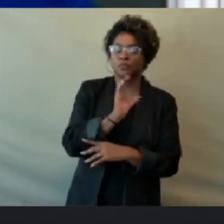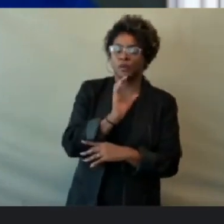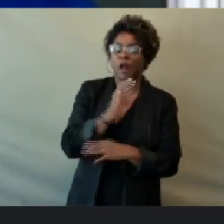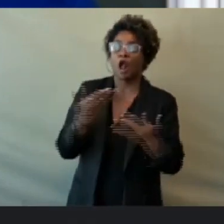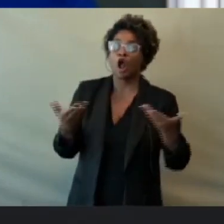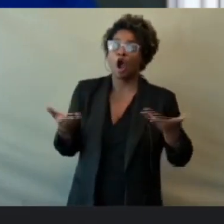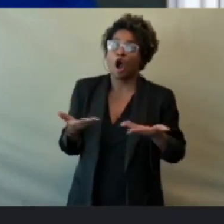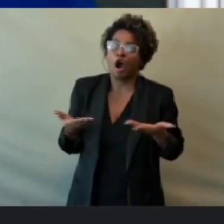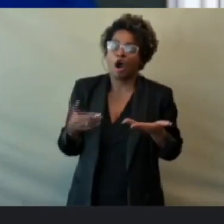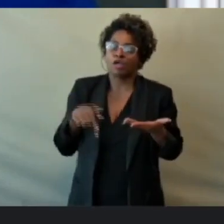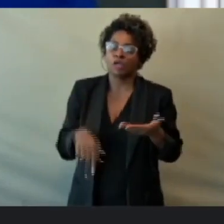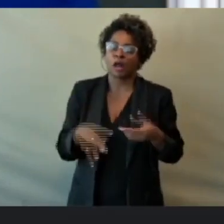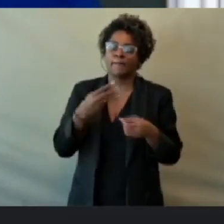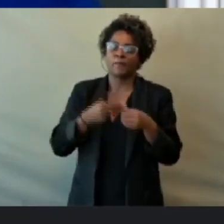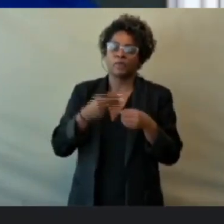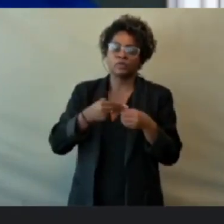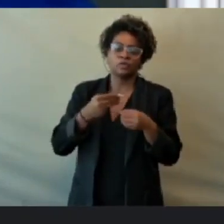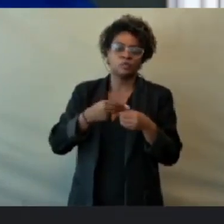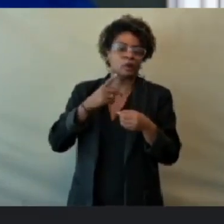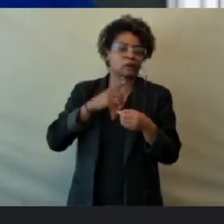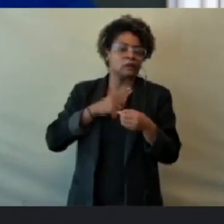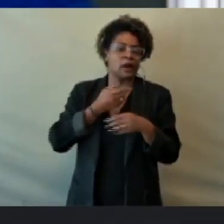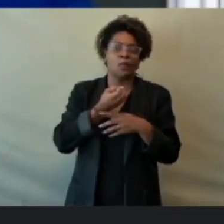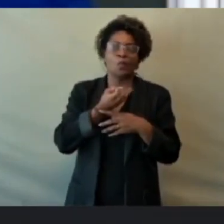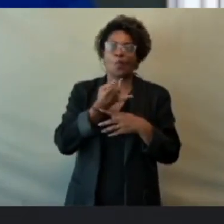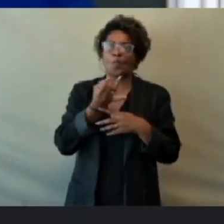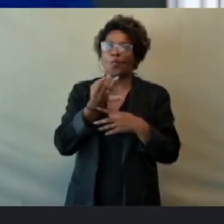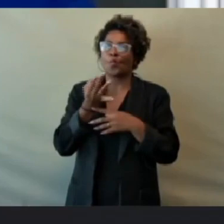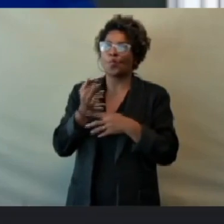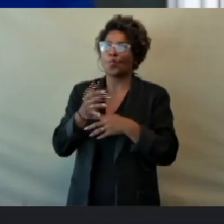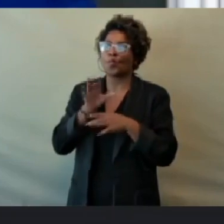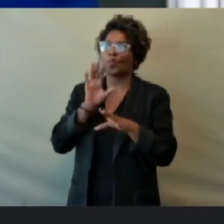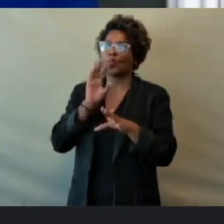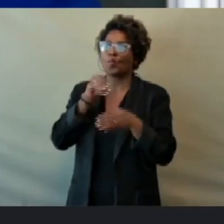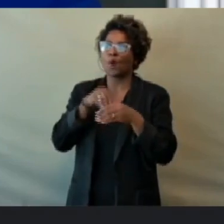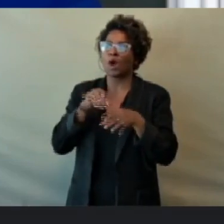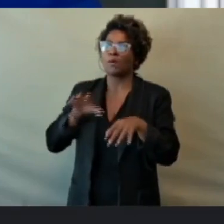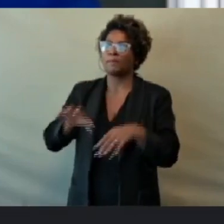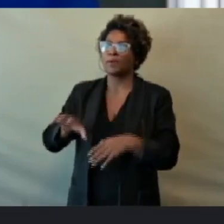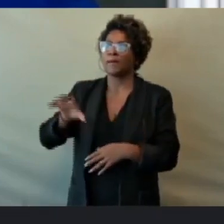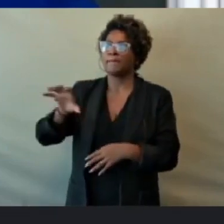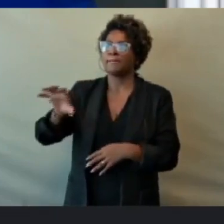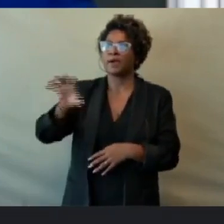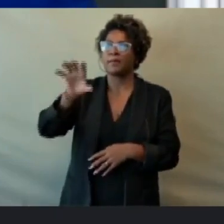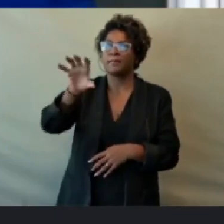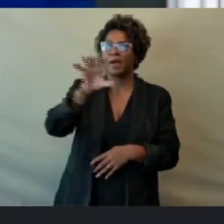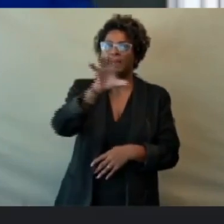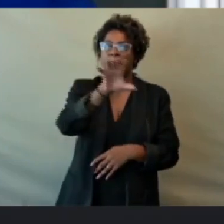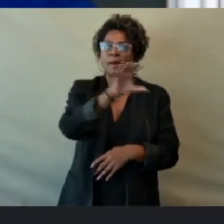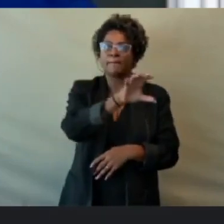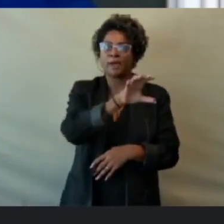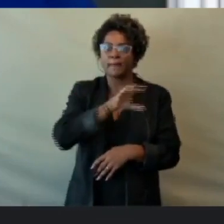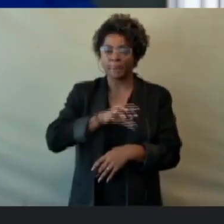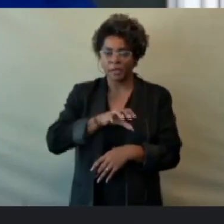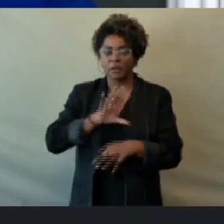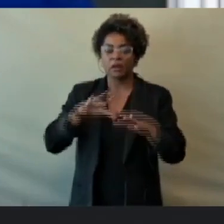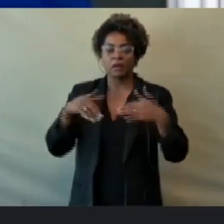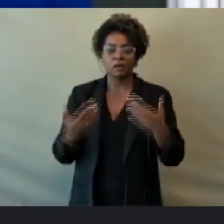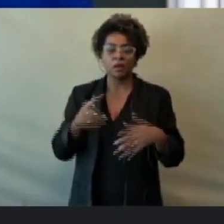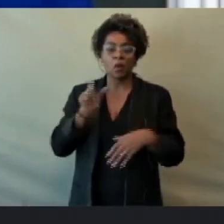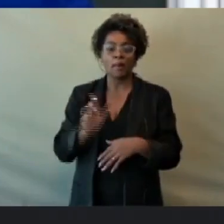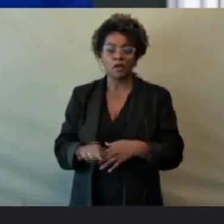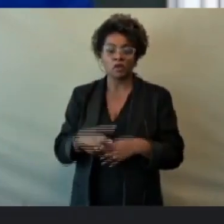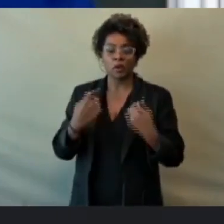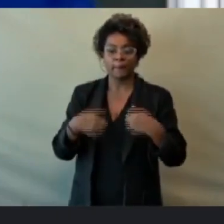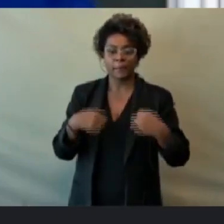passa pelas regionais então aquele munícipe que precisa dar vaga numa instituição de longa